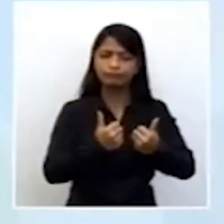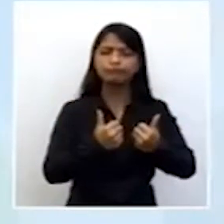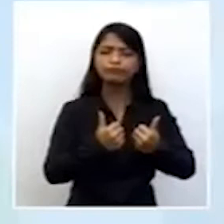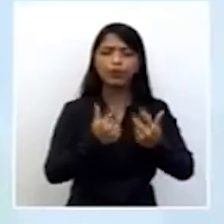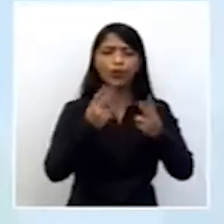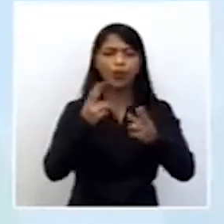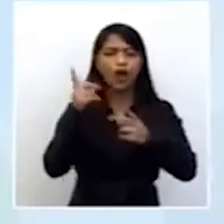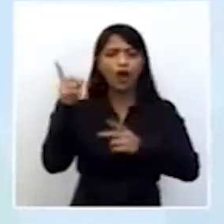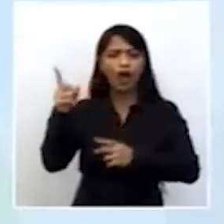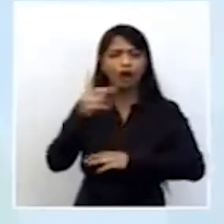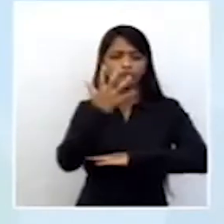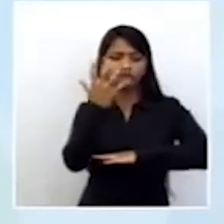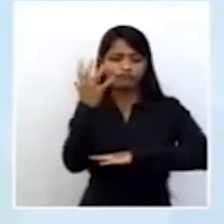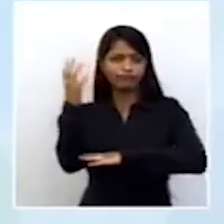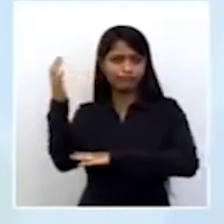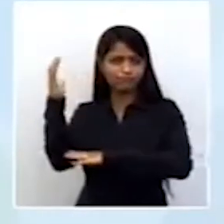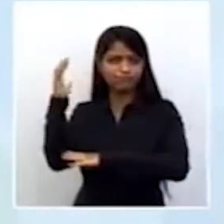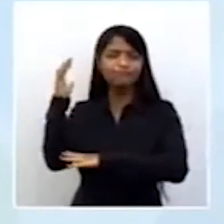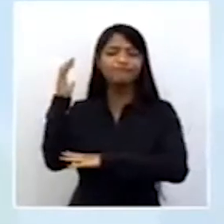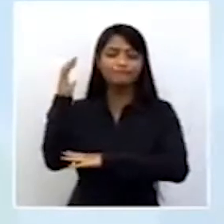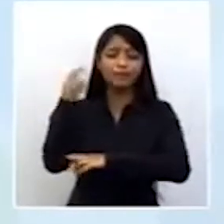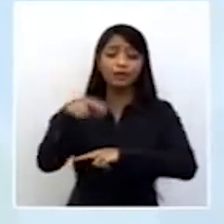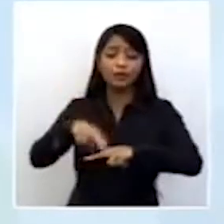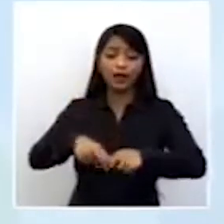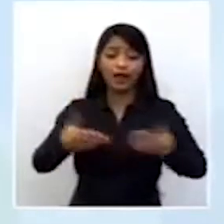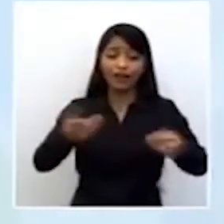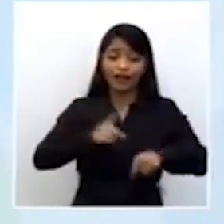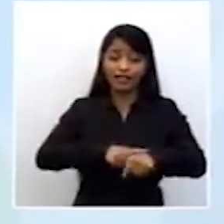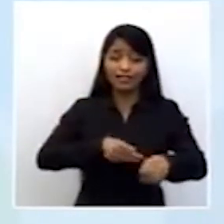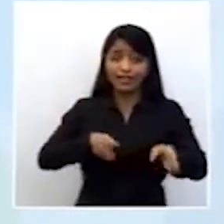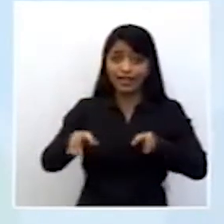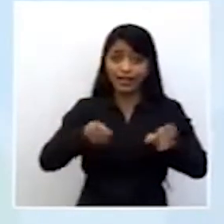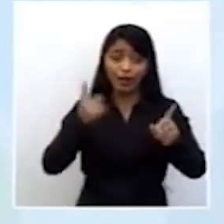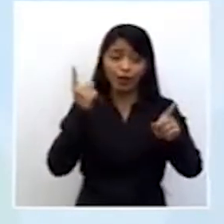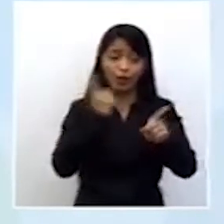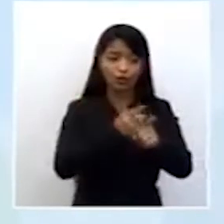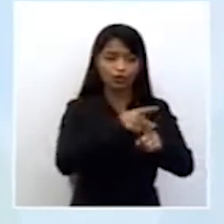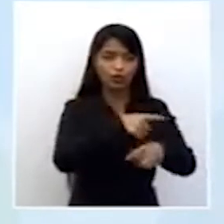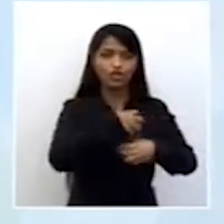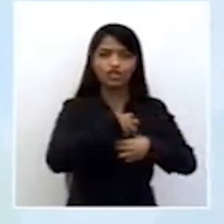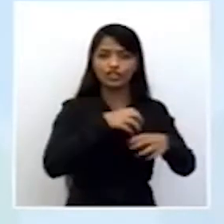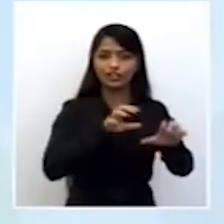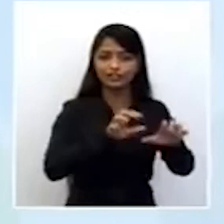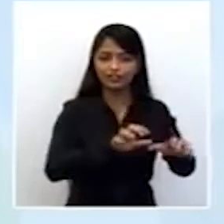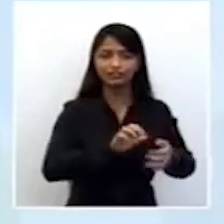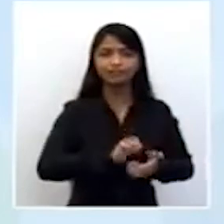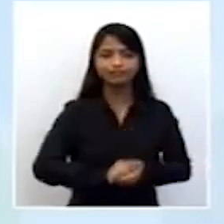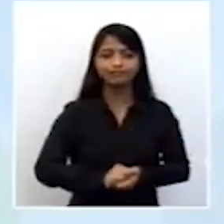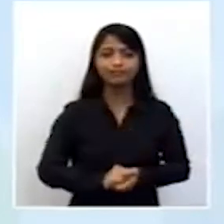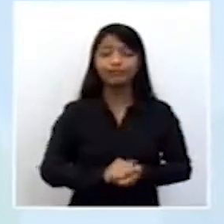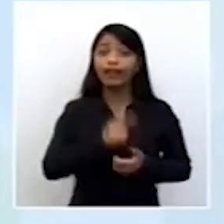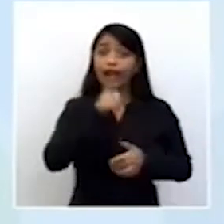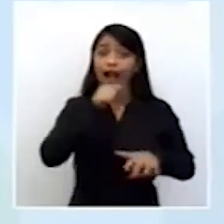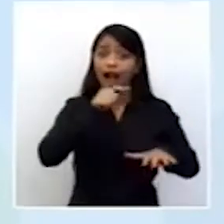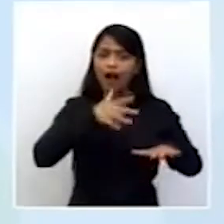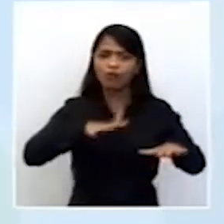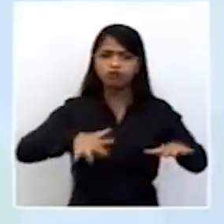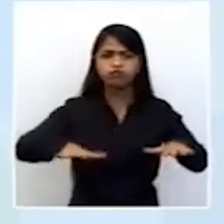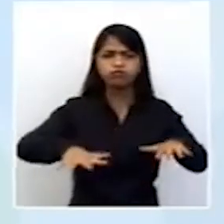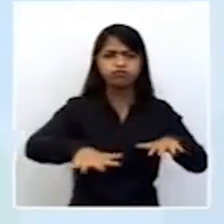Minho, porque nesse tempo da agora, assim os achávamos como os de lá. Águas são